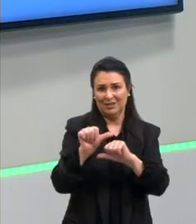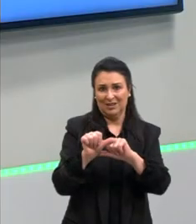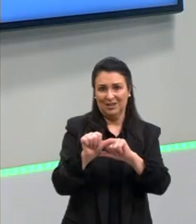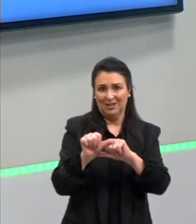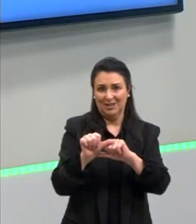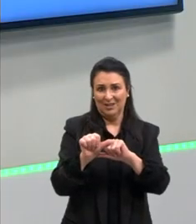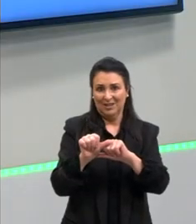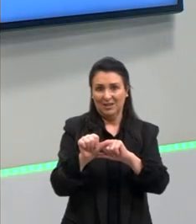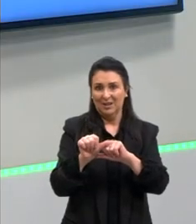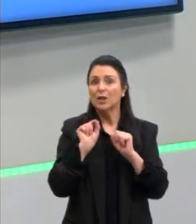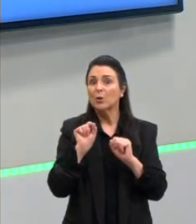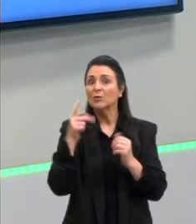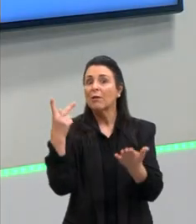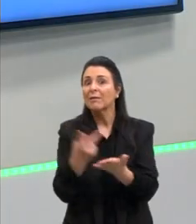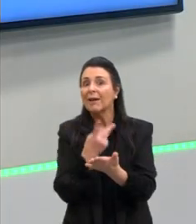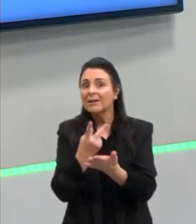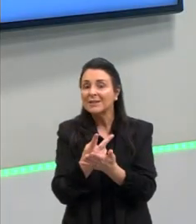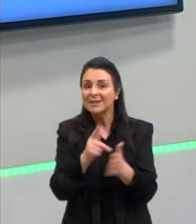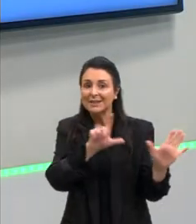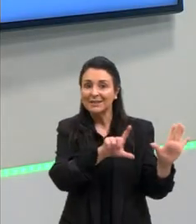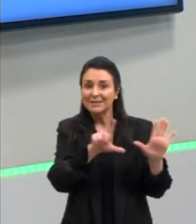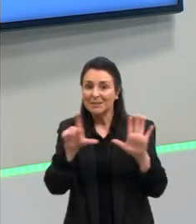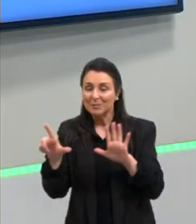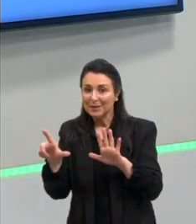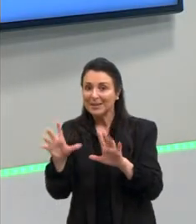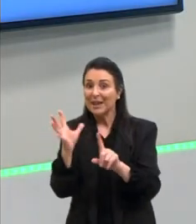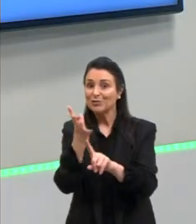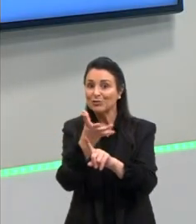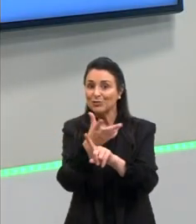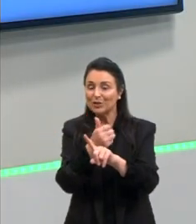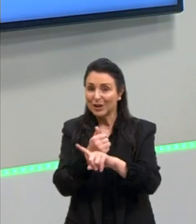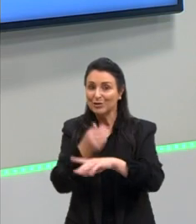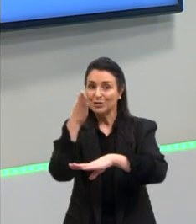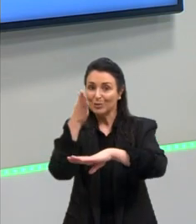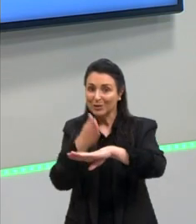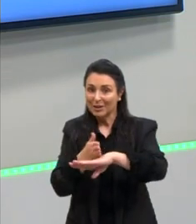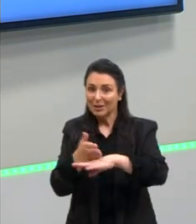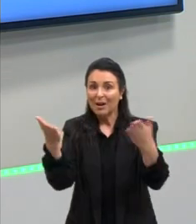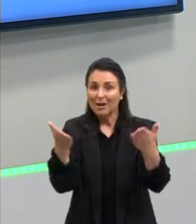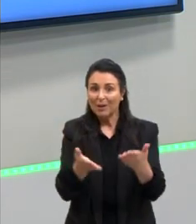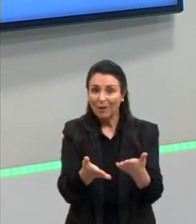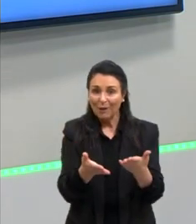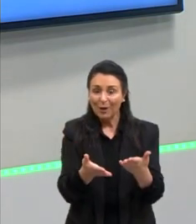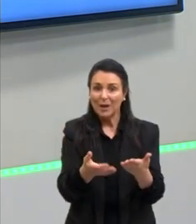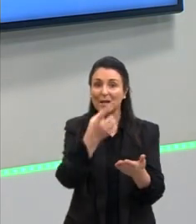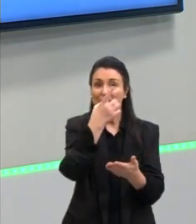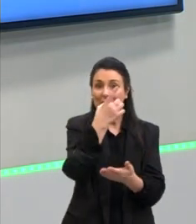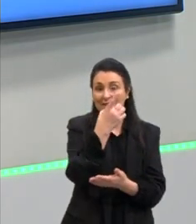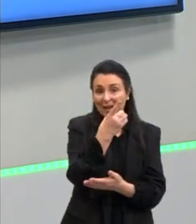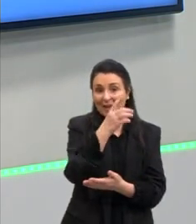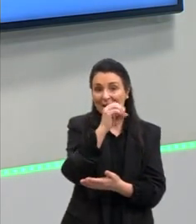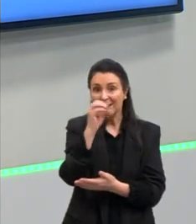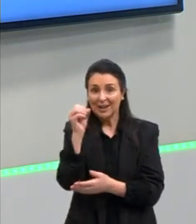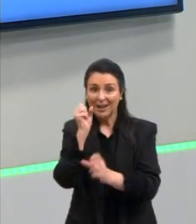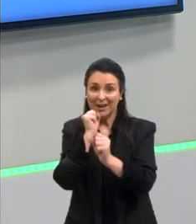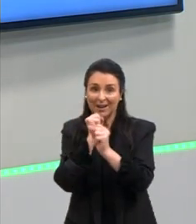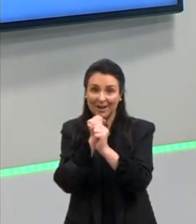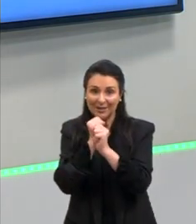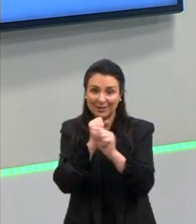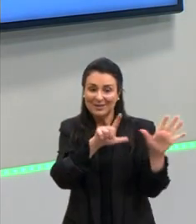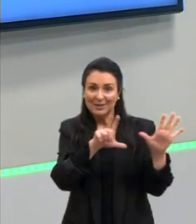essas mudanças elas vêm aonde na Semana de Arte Moderna que inclusive esse ano está completando né seu Centenário e nós